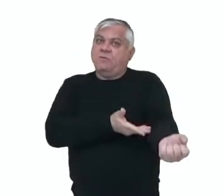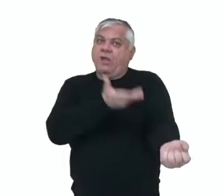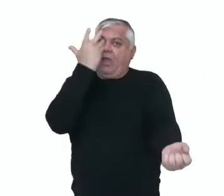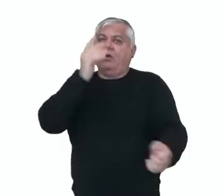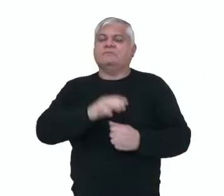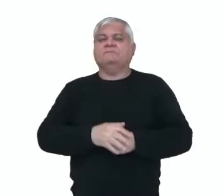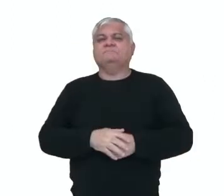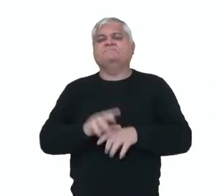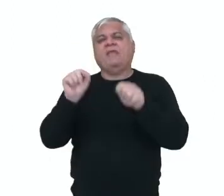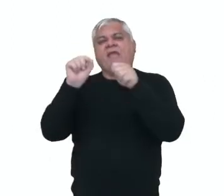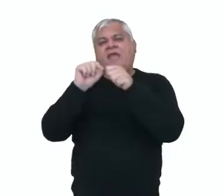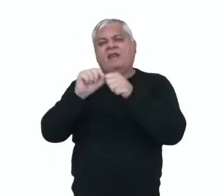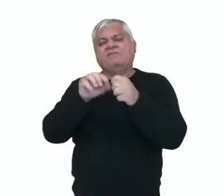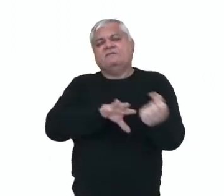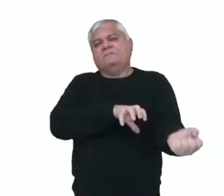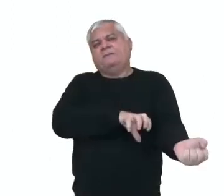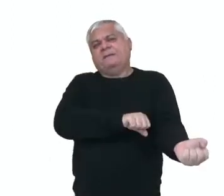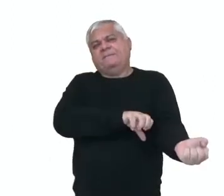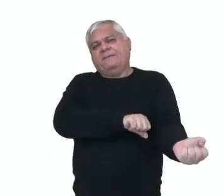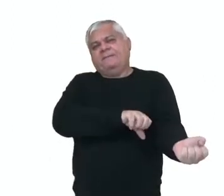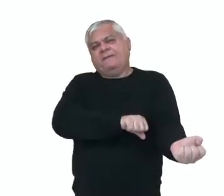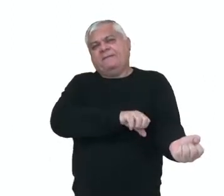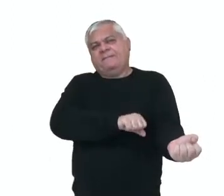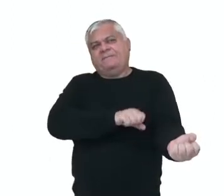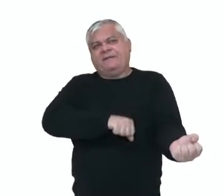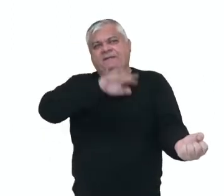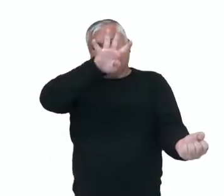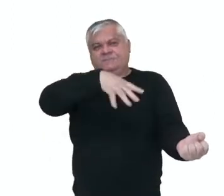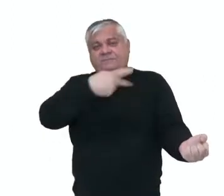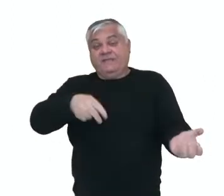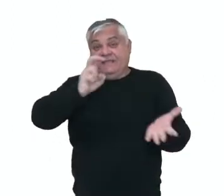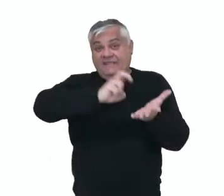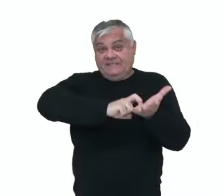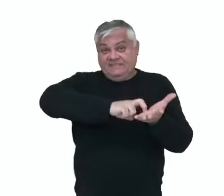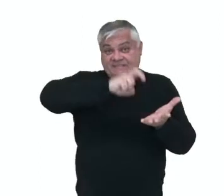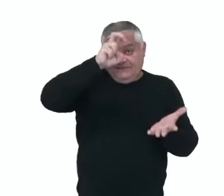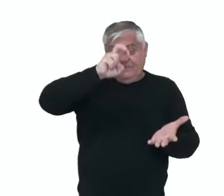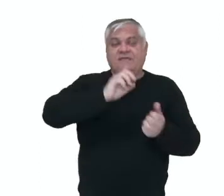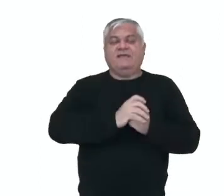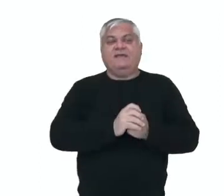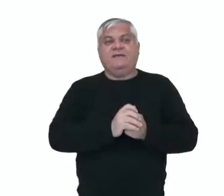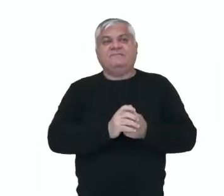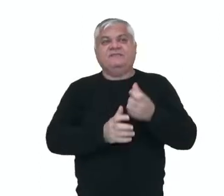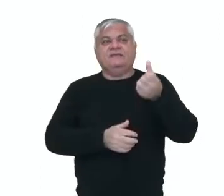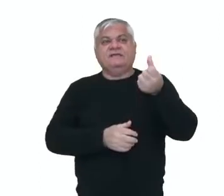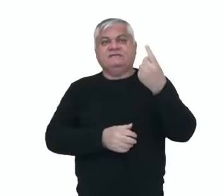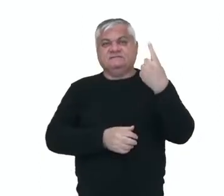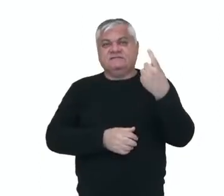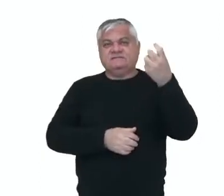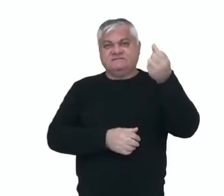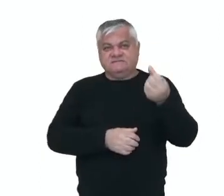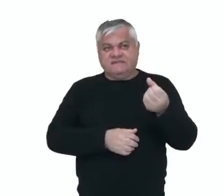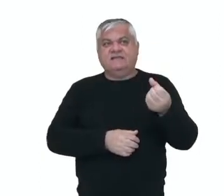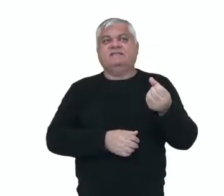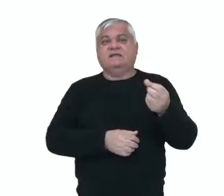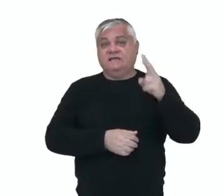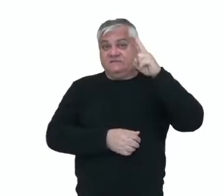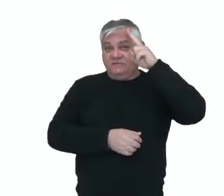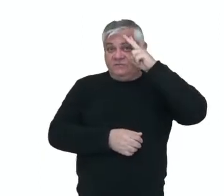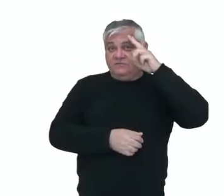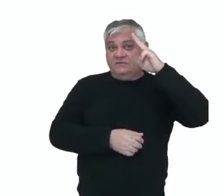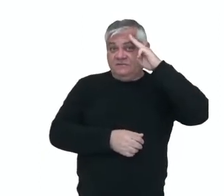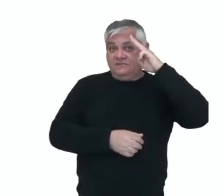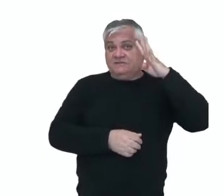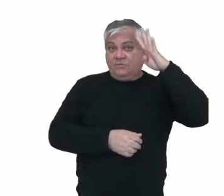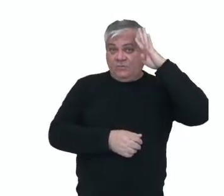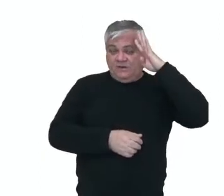as seguintes aferições. Então, né, de manhã ali, nós temos a sístole e a diástole. Então, segunda, terça e quarta. Foram 3